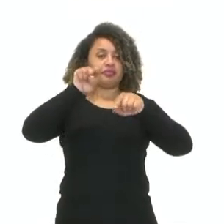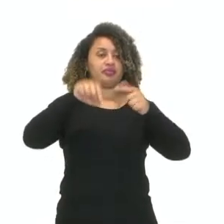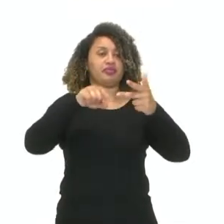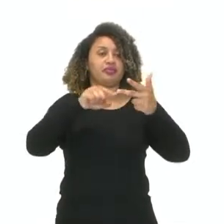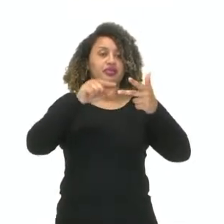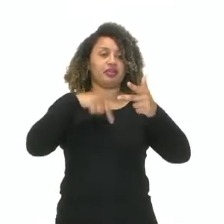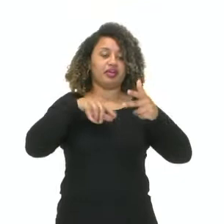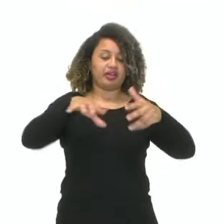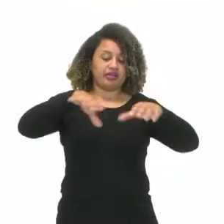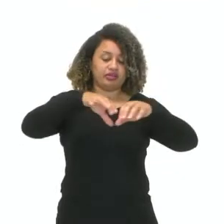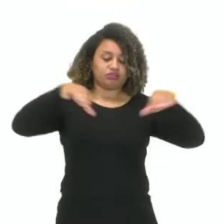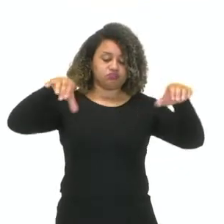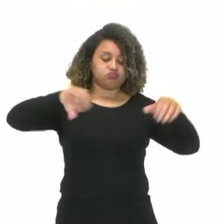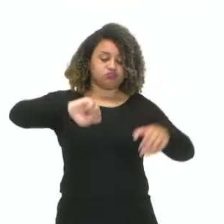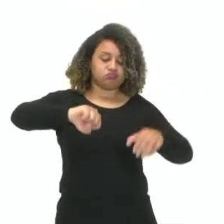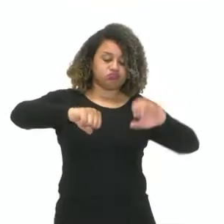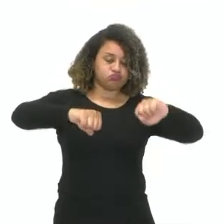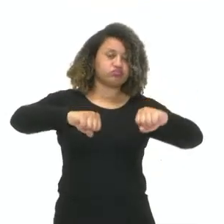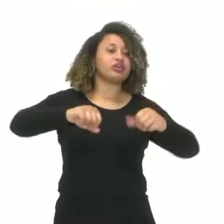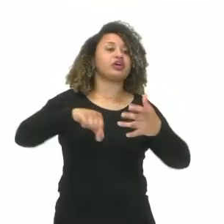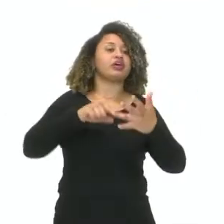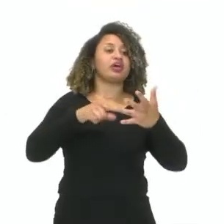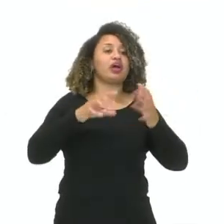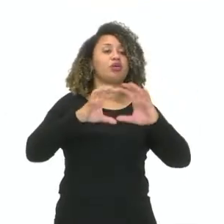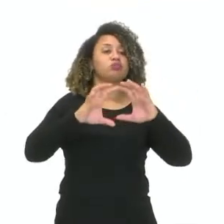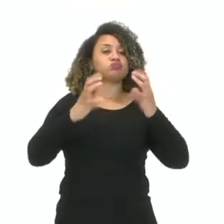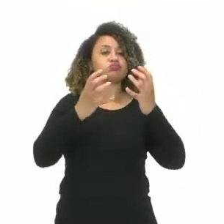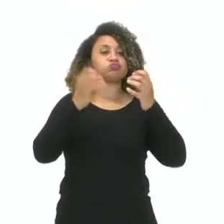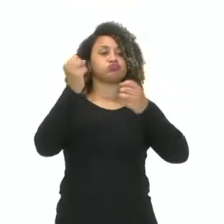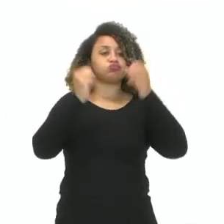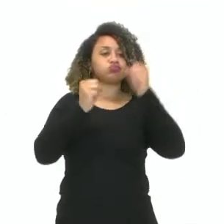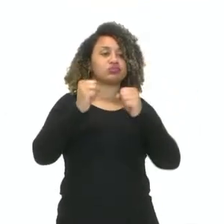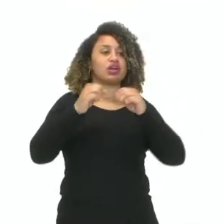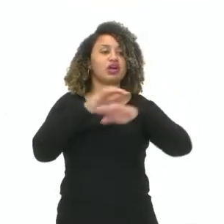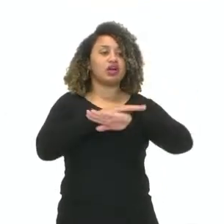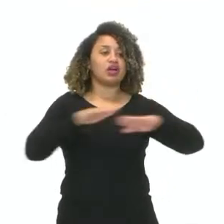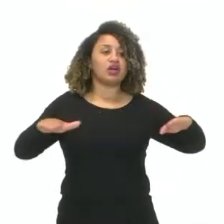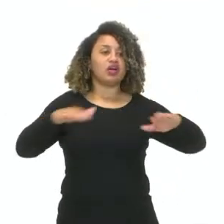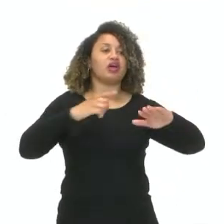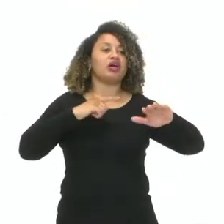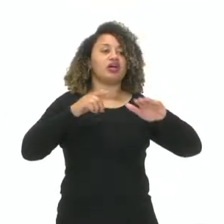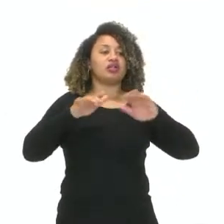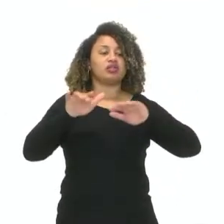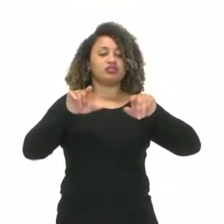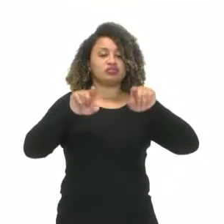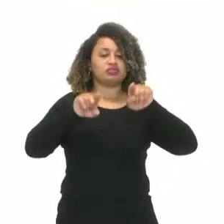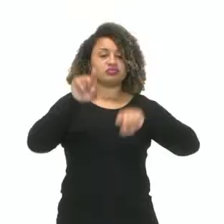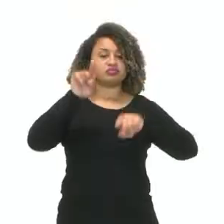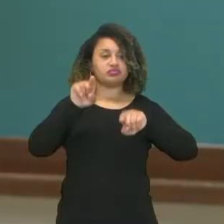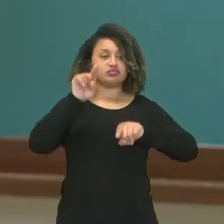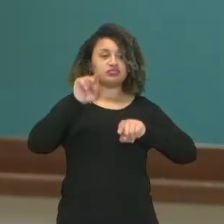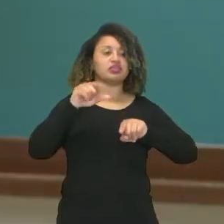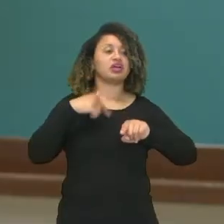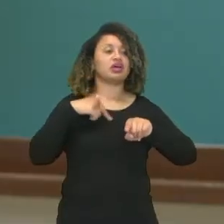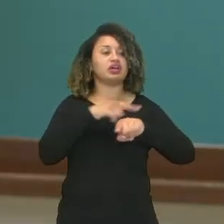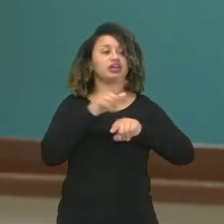com alças, argolas, solo, barras assimétricas, trave de equilíbrio.